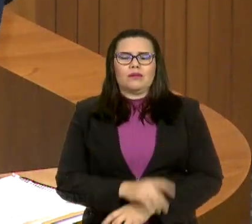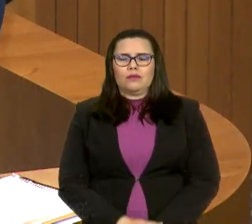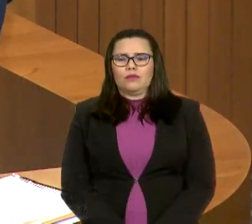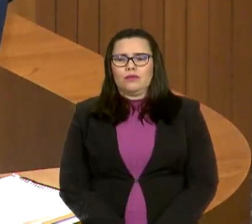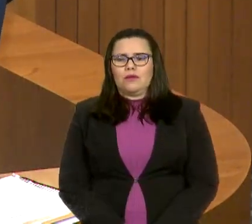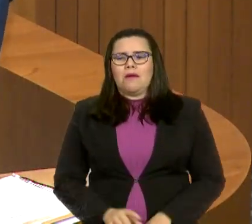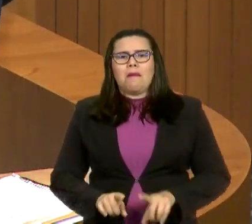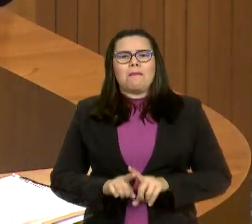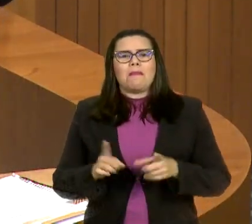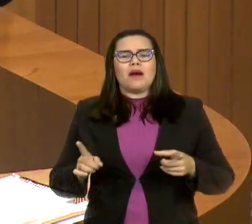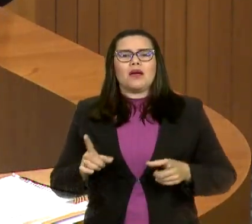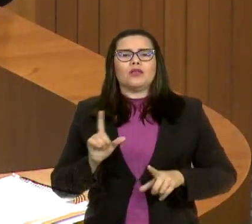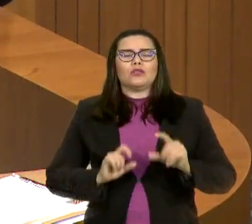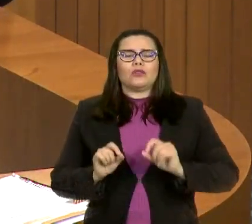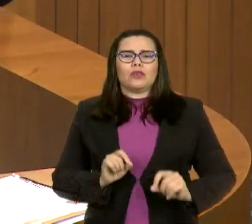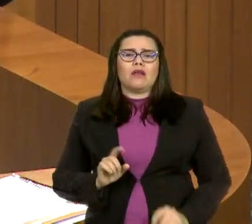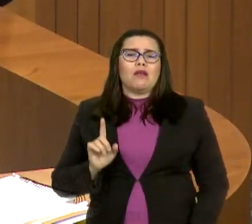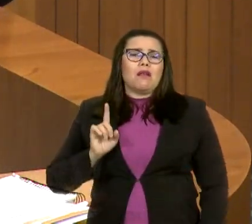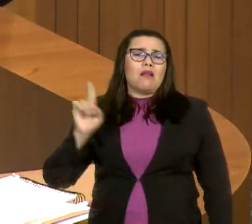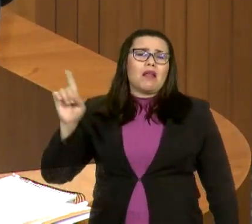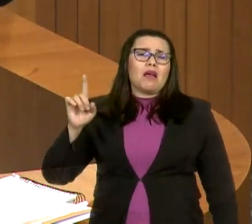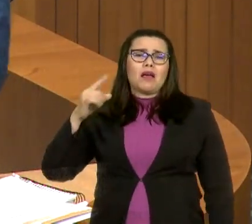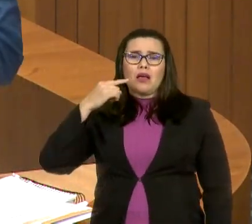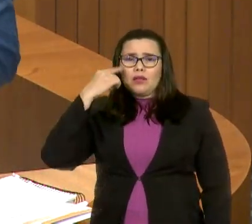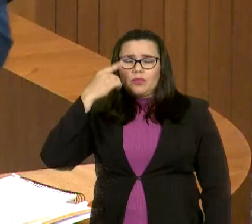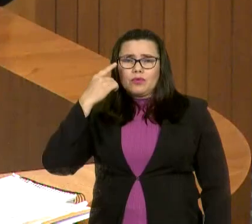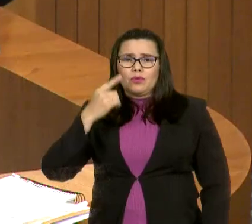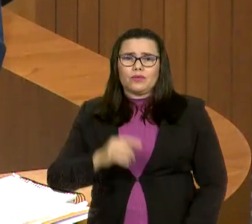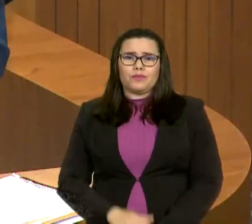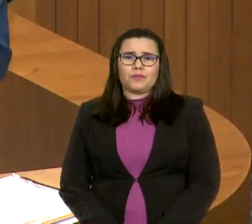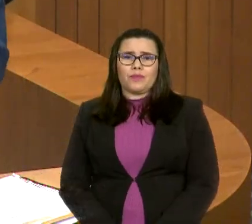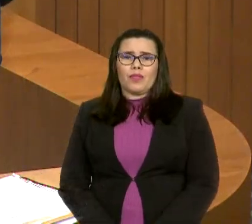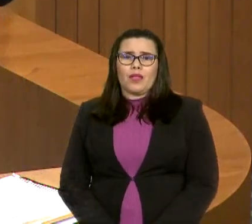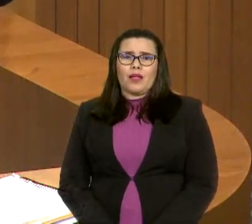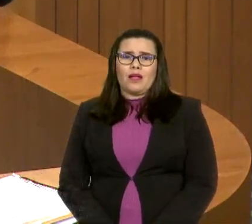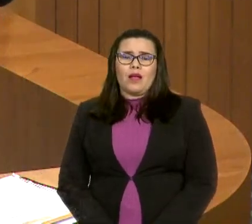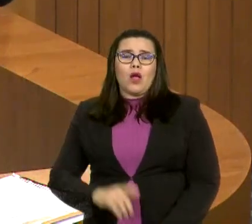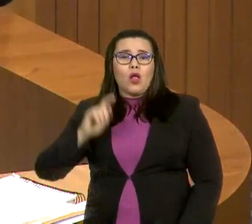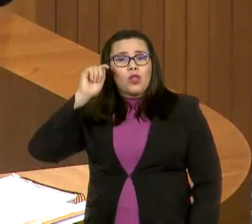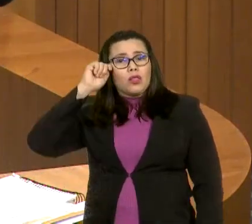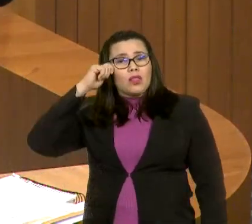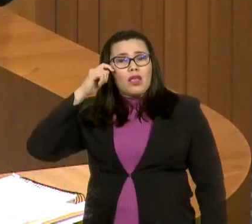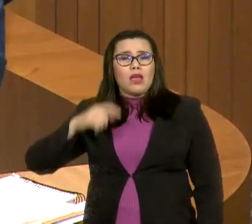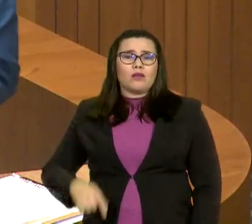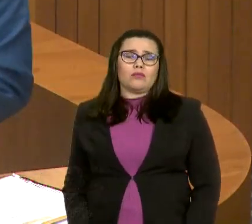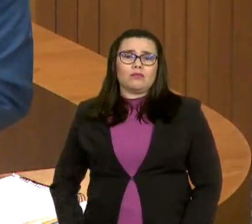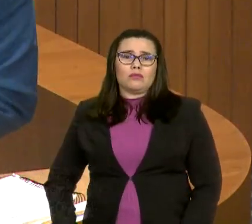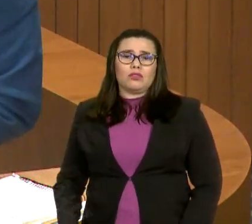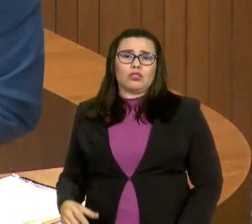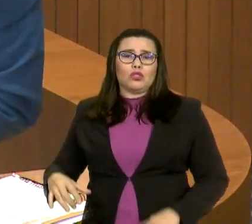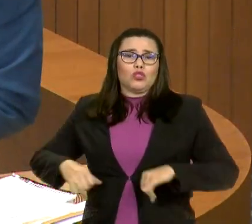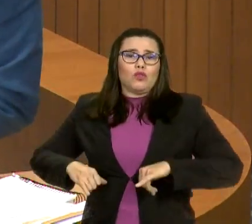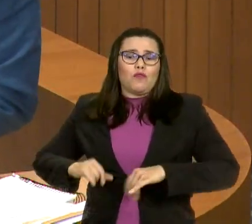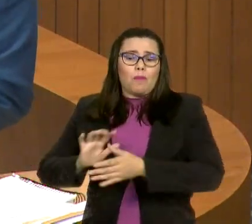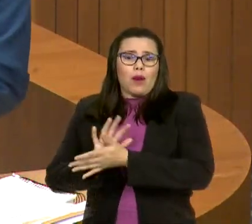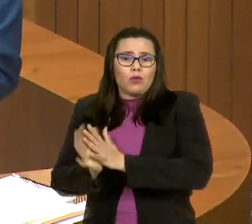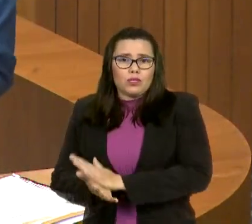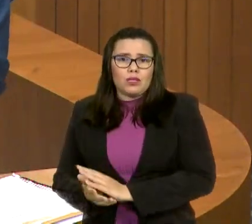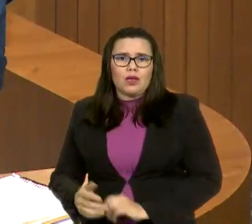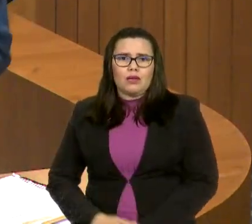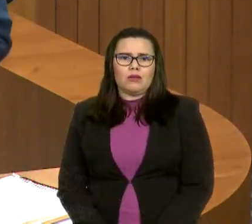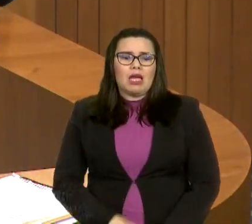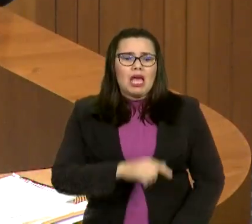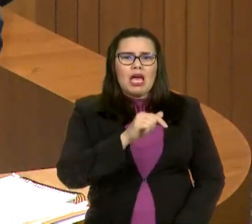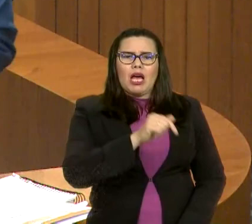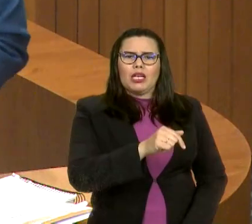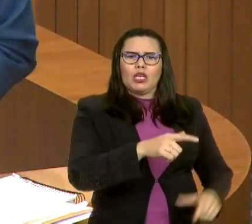Coroadinho, balearam duas crianças, adolescentes negros, voltando para casa. Ninguém se solidarizou com nada. Matheus morreu no São